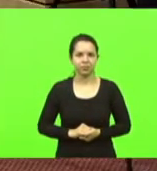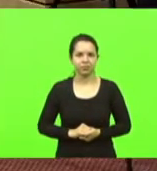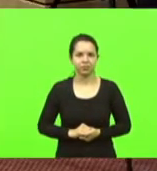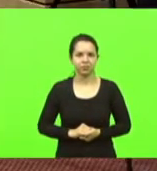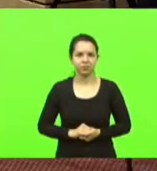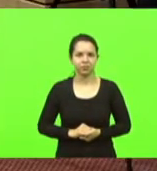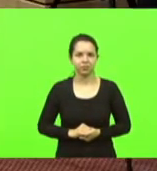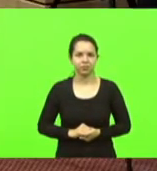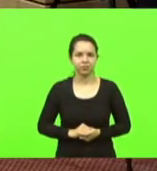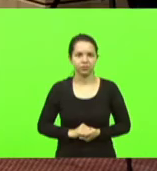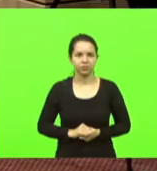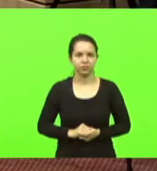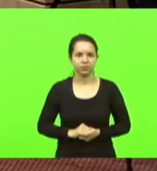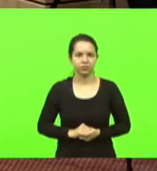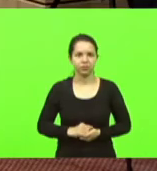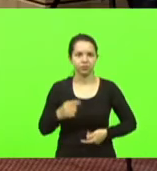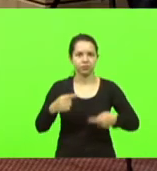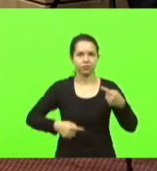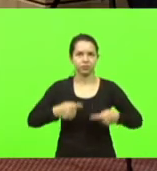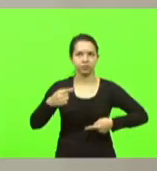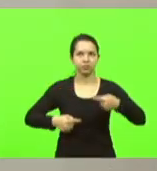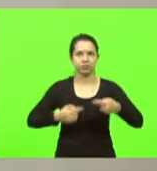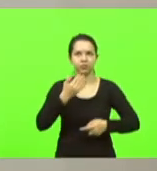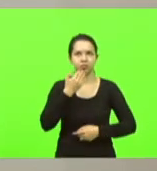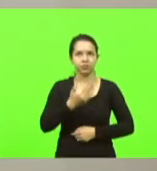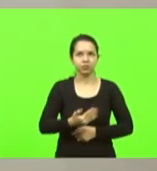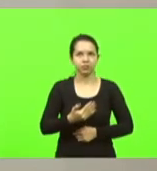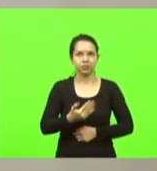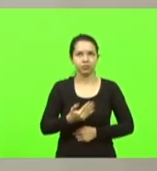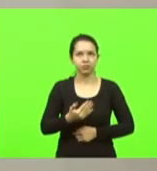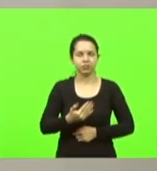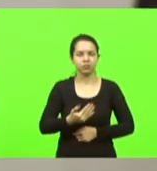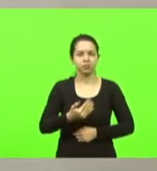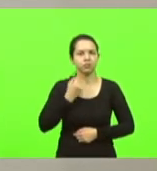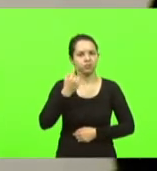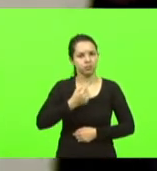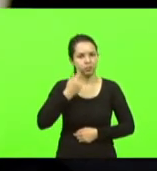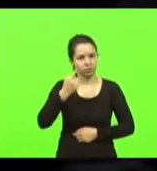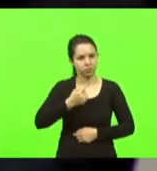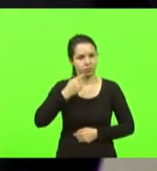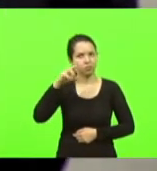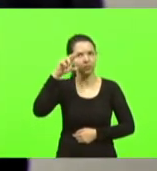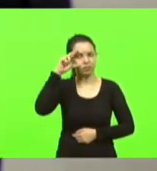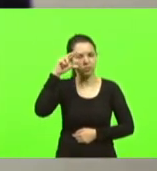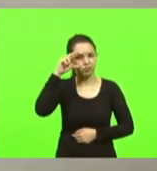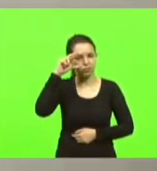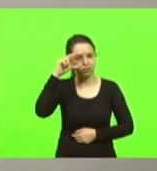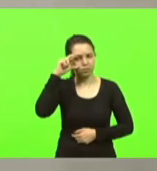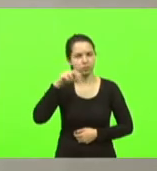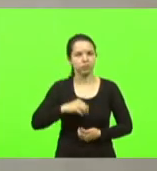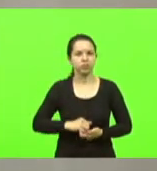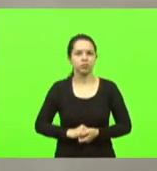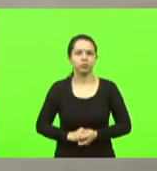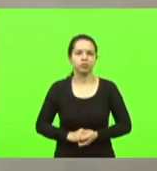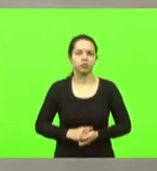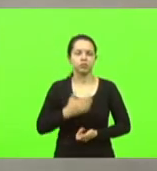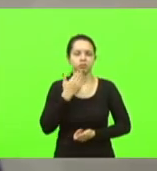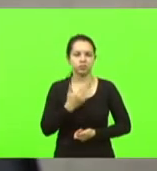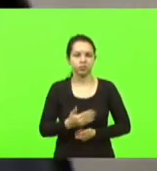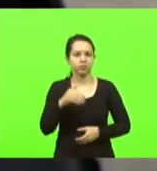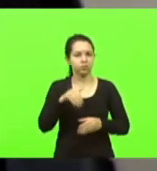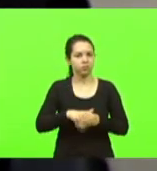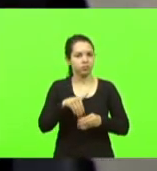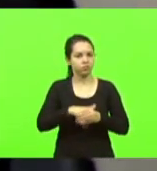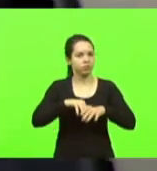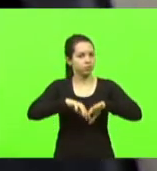e é excursão requerimentos em silêncio deputado Ricardo Alba e querem a votação em separado